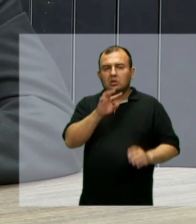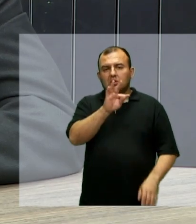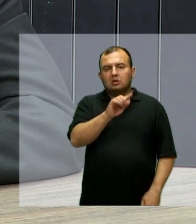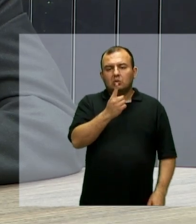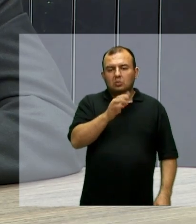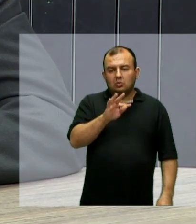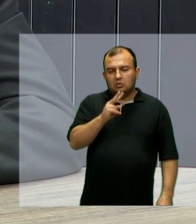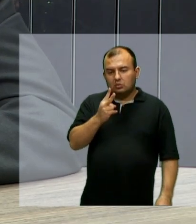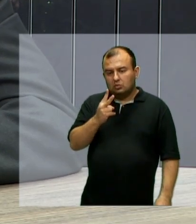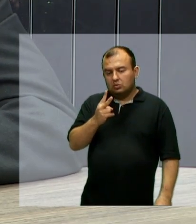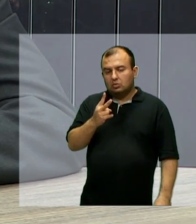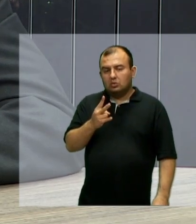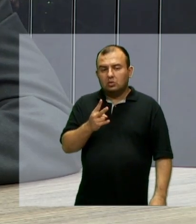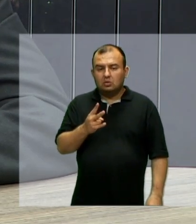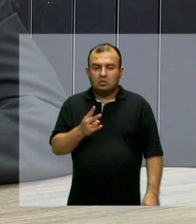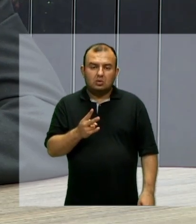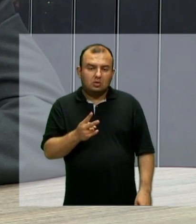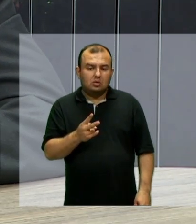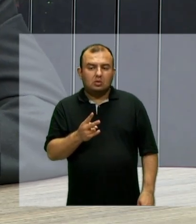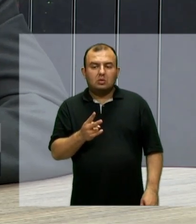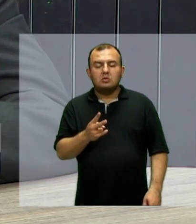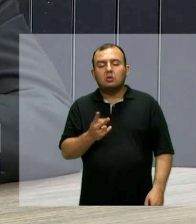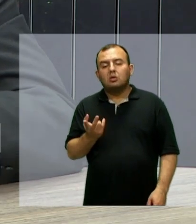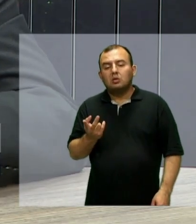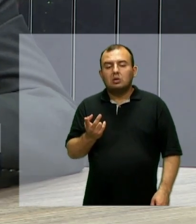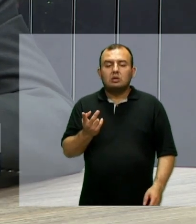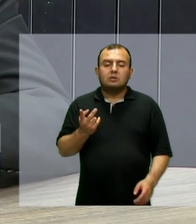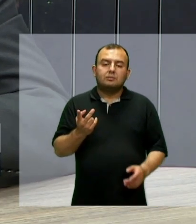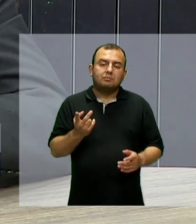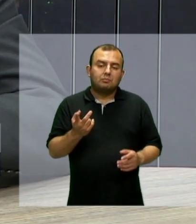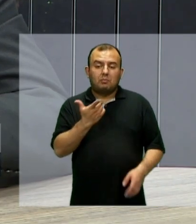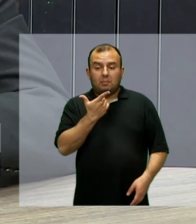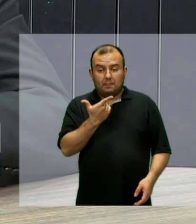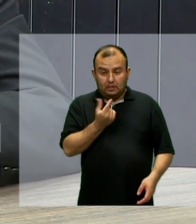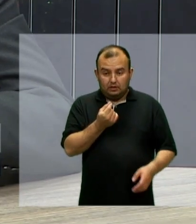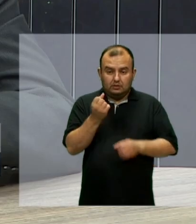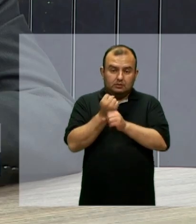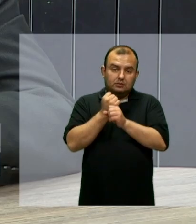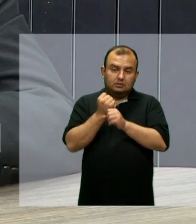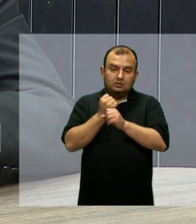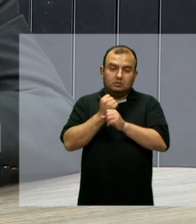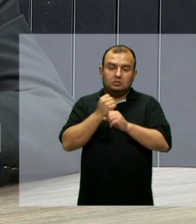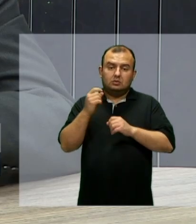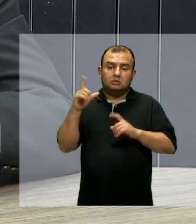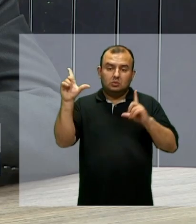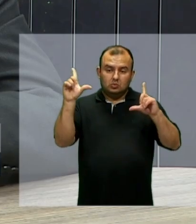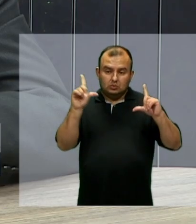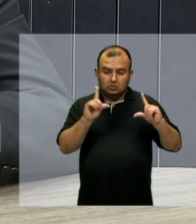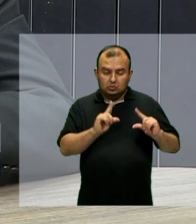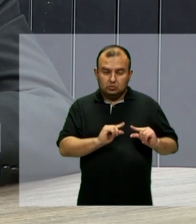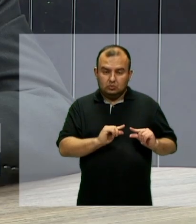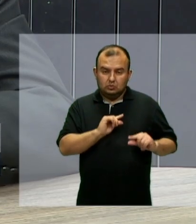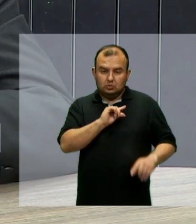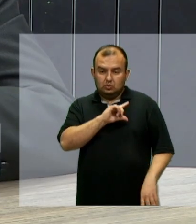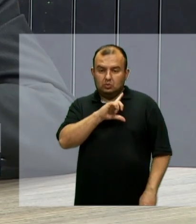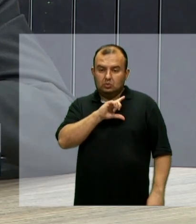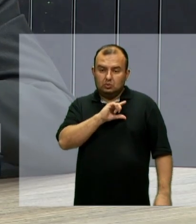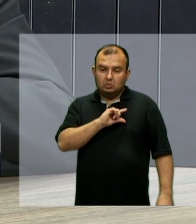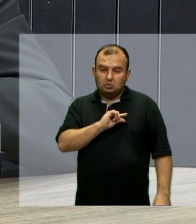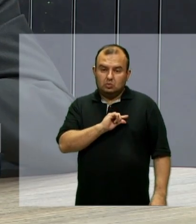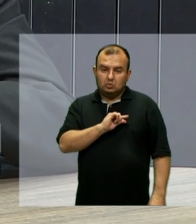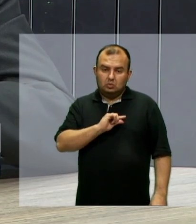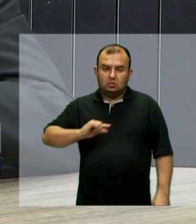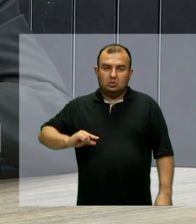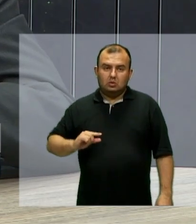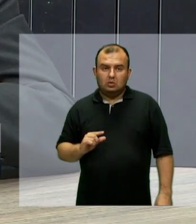e tal. E no segundo, o tamanho. Então, em 20 anos, houve uma redução do tamanho do tumor, quer dizer, isso é uma coisa